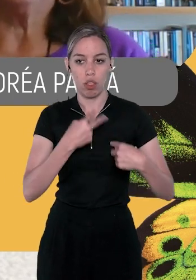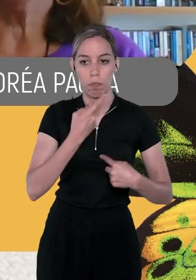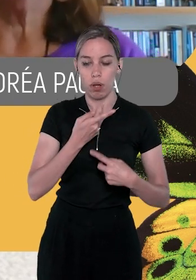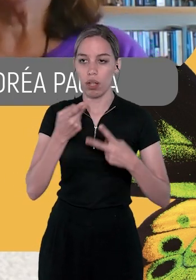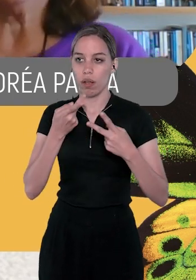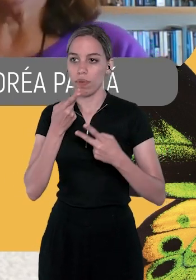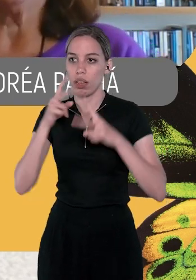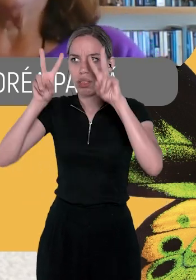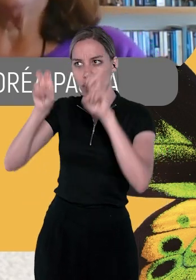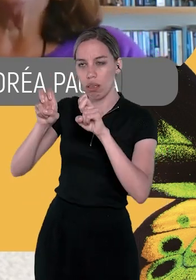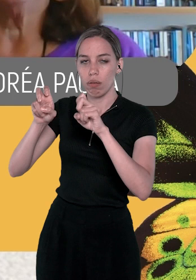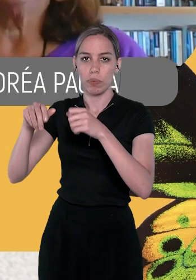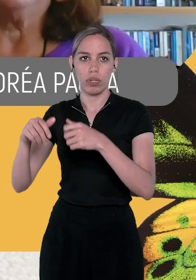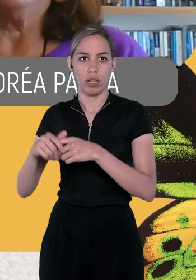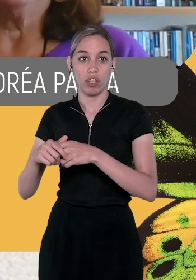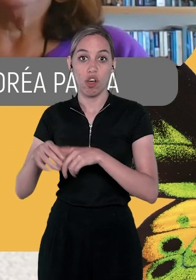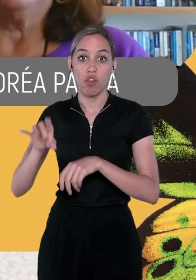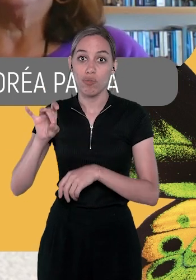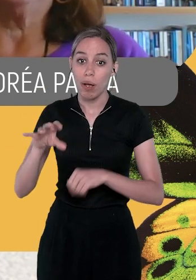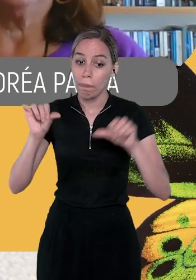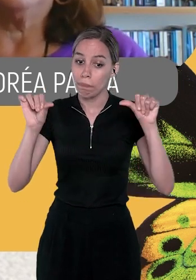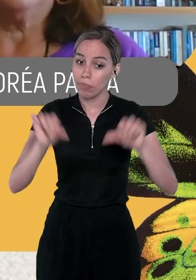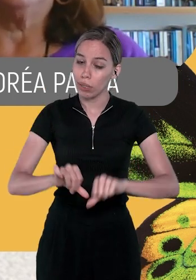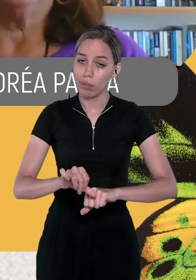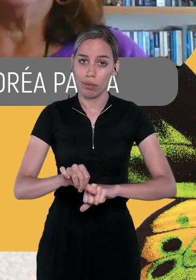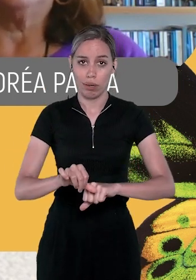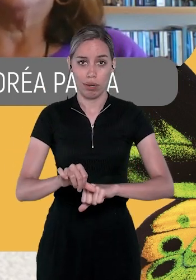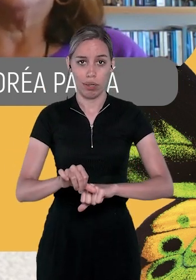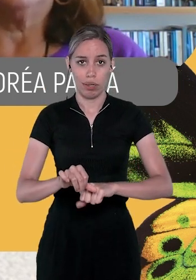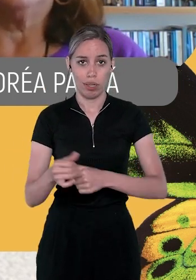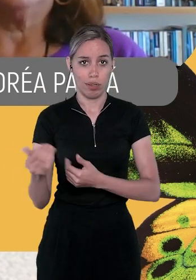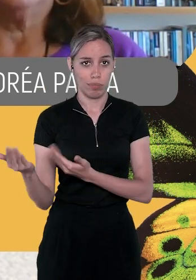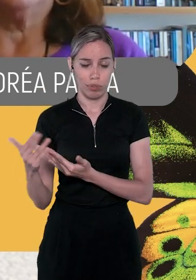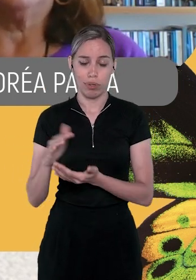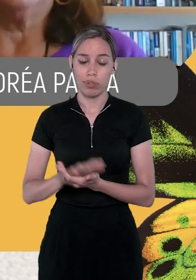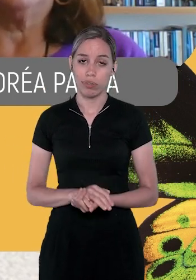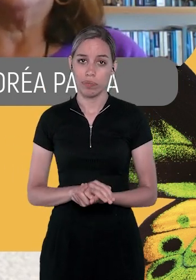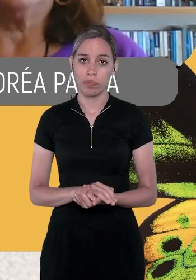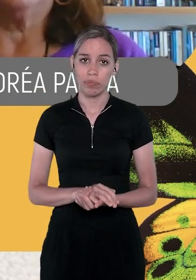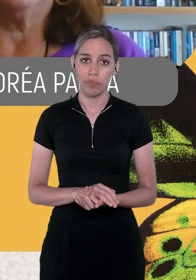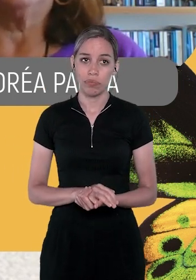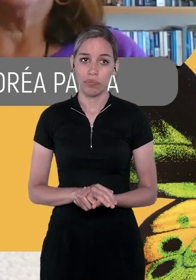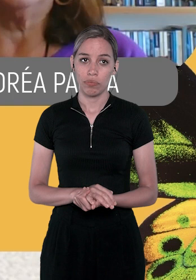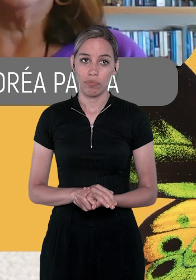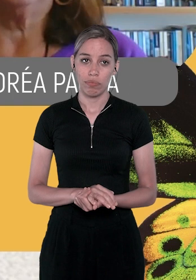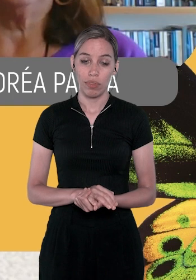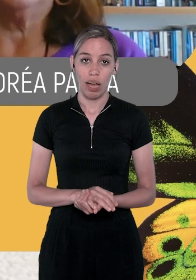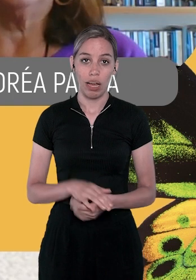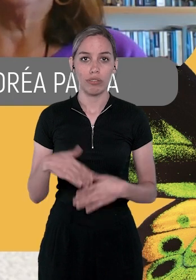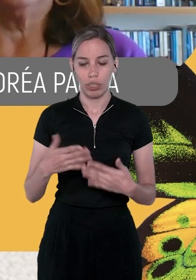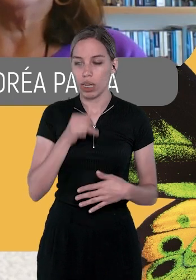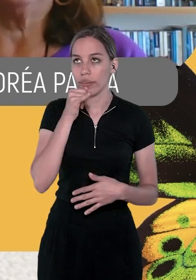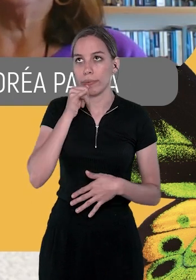elas apenas agravam a crise da adolescência, né? E aí você chega no meio digital. No